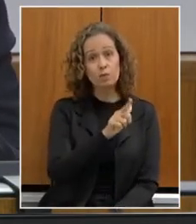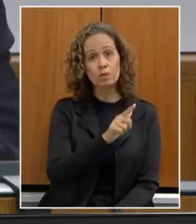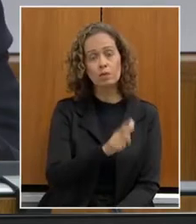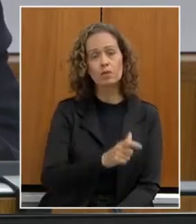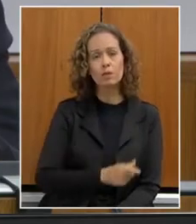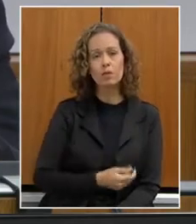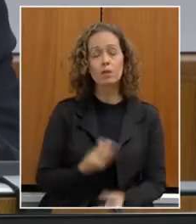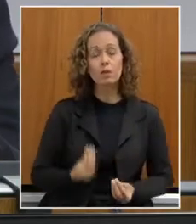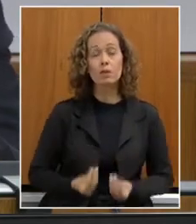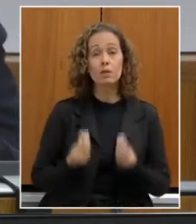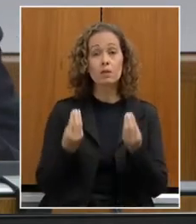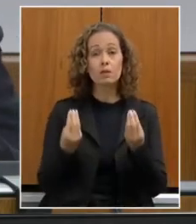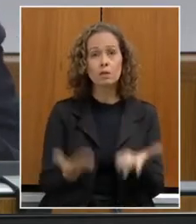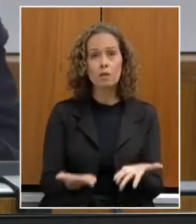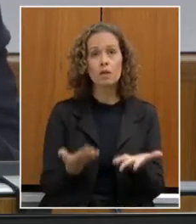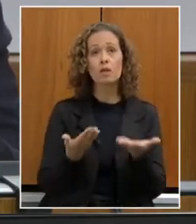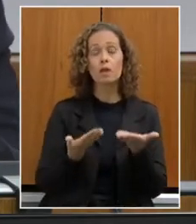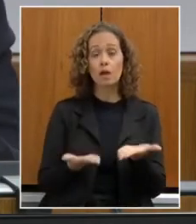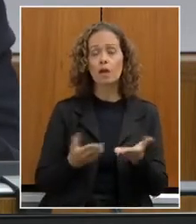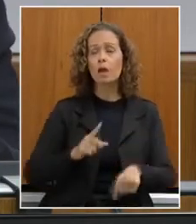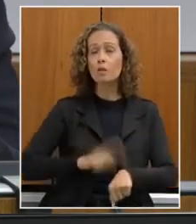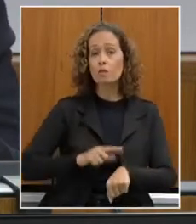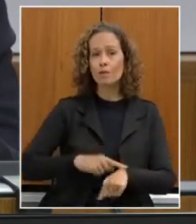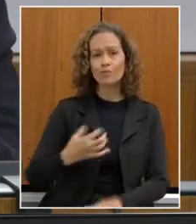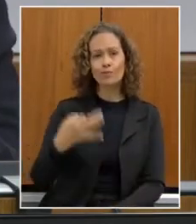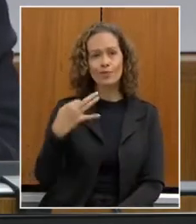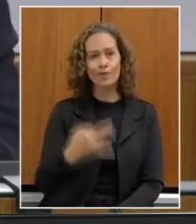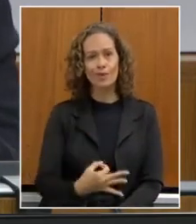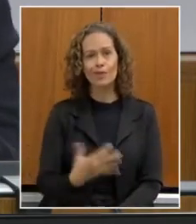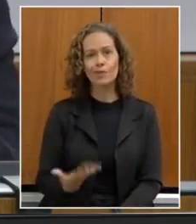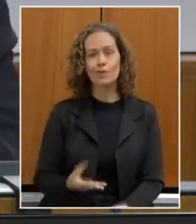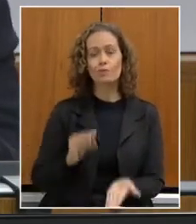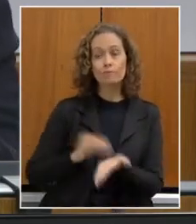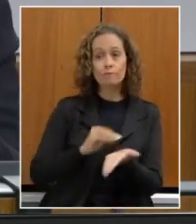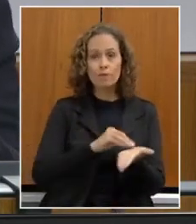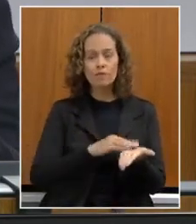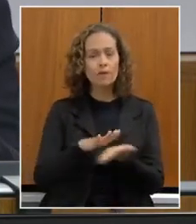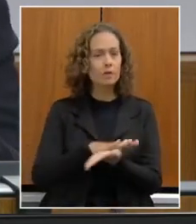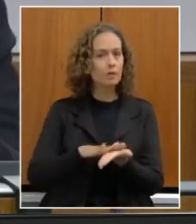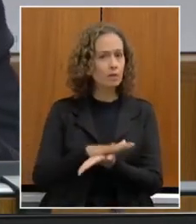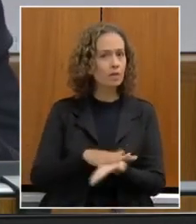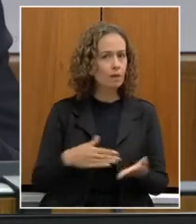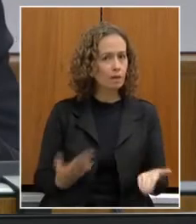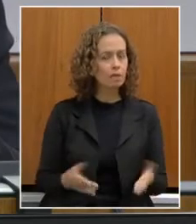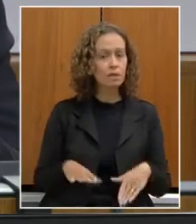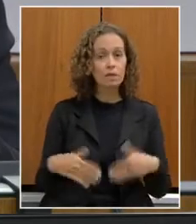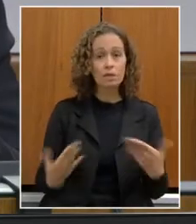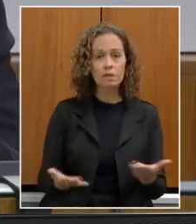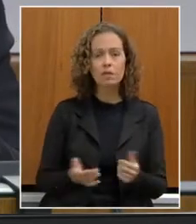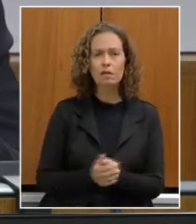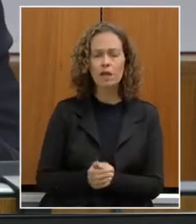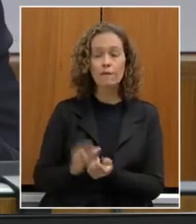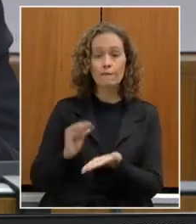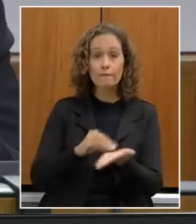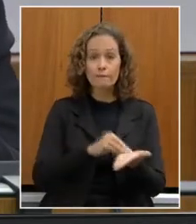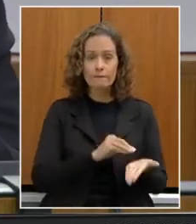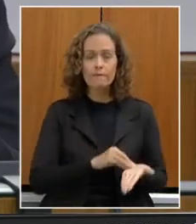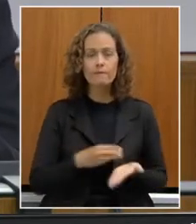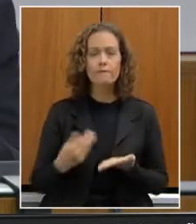distribuir esse insumo a tempo para que não haja nenhuma falta ainda é um recurso escasso no mercado